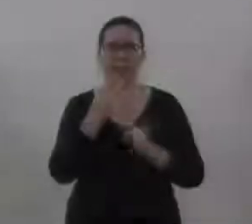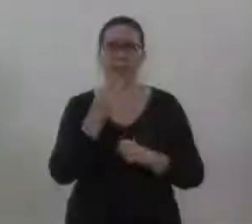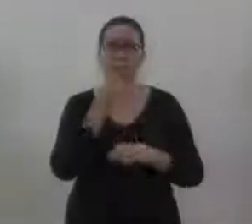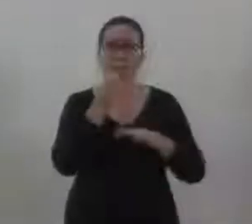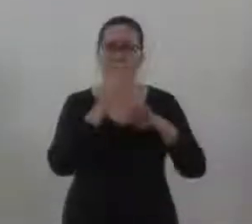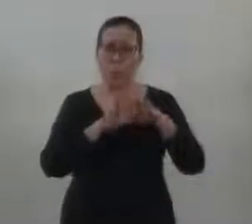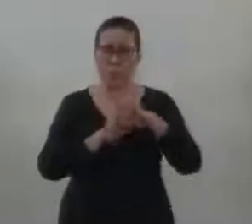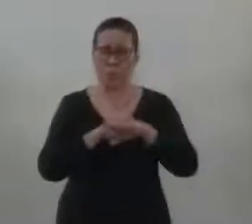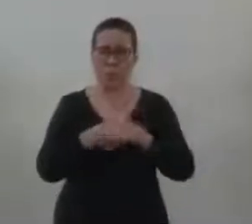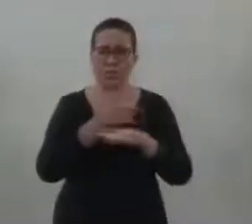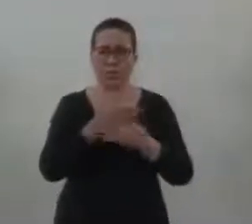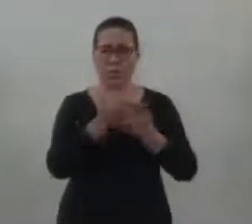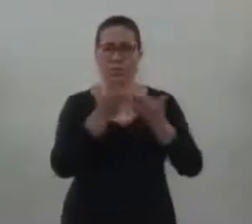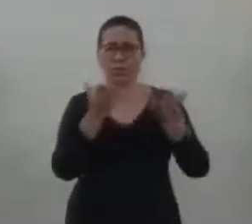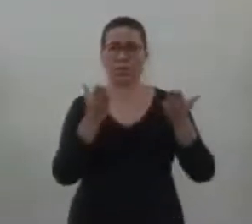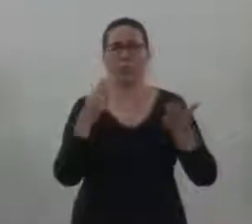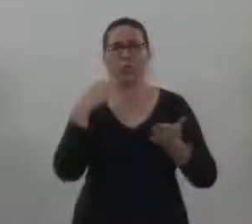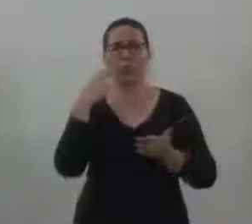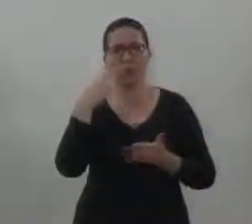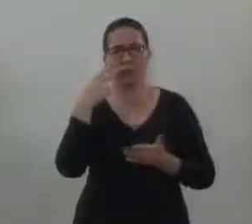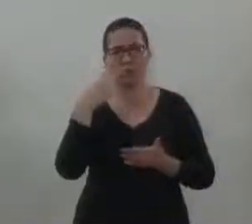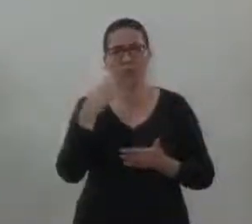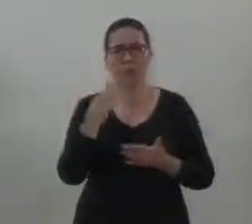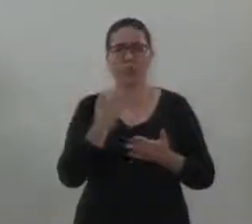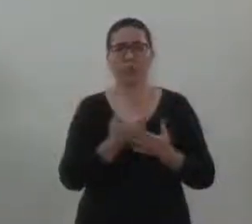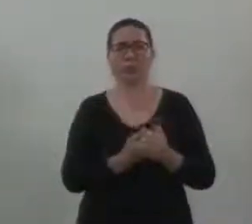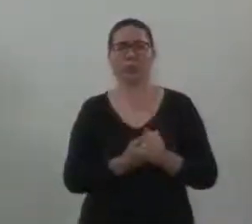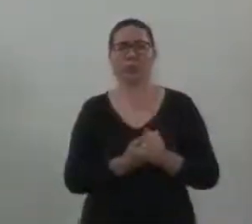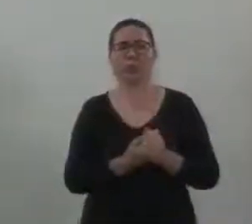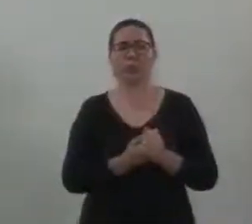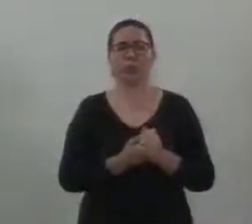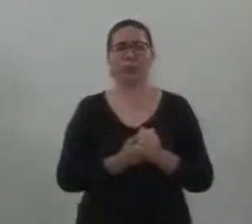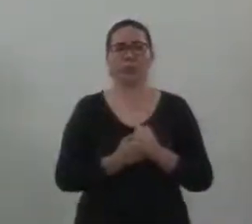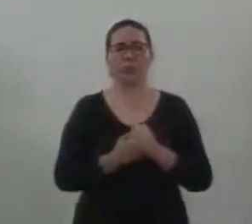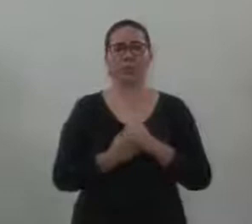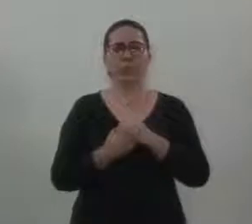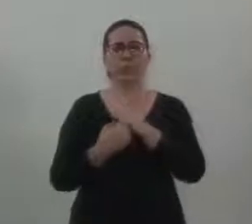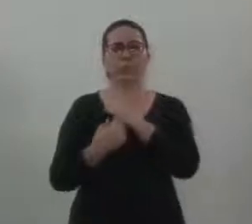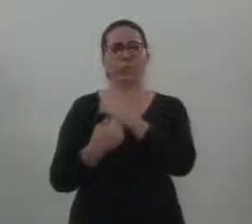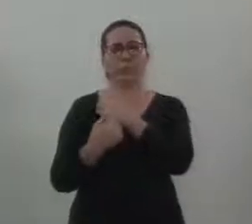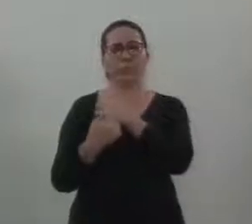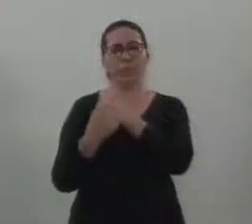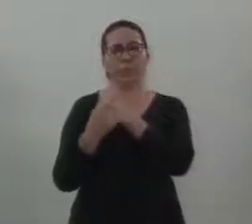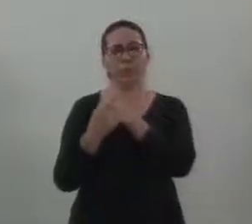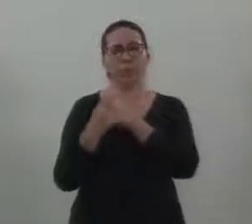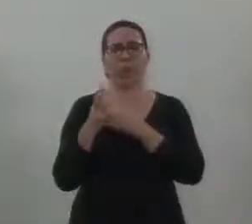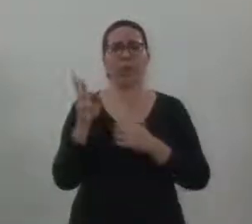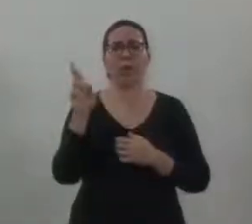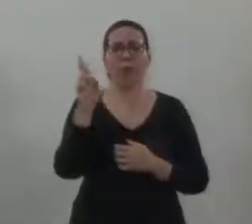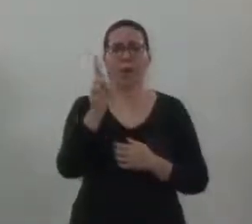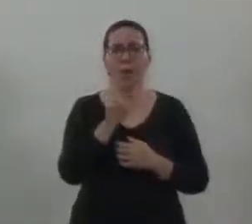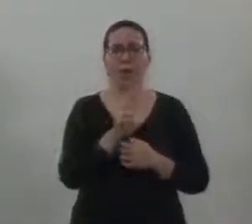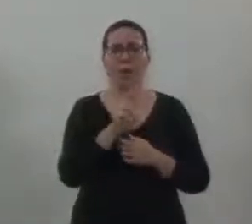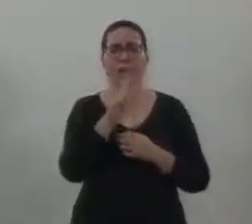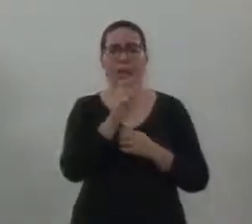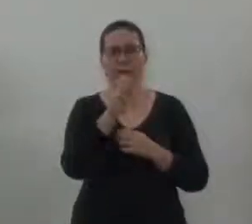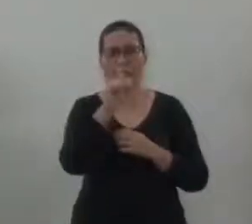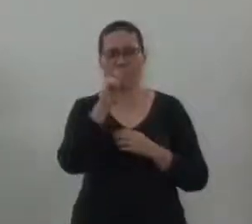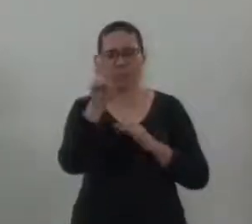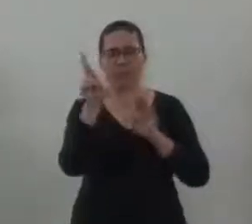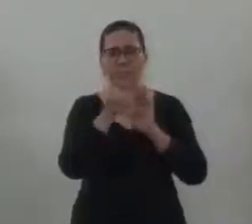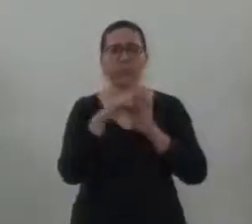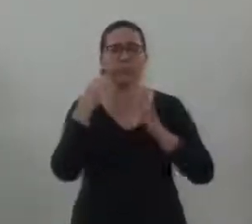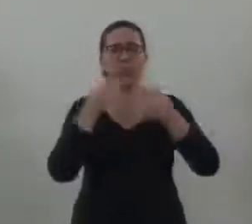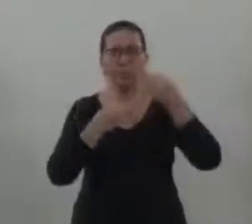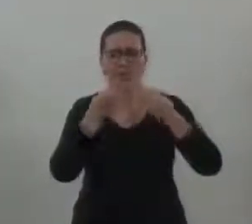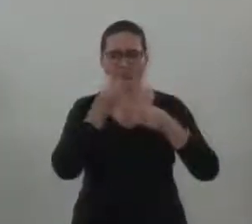Boa noite a todos, boa noite vereadoras, vereadores ainda presentes, Kelly representando o nosso jurídico, uma boa noite.